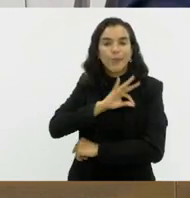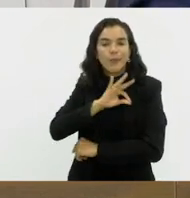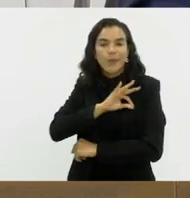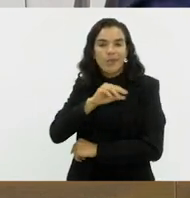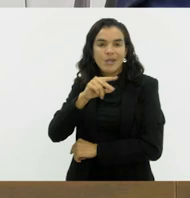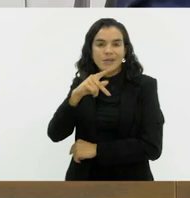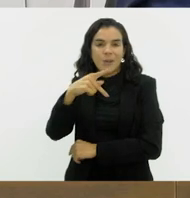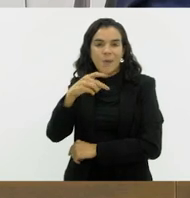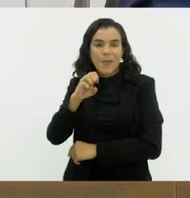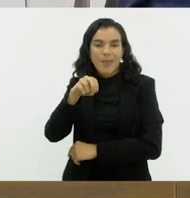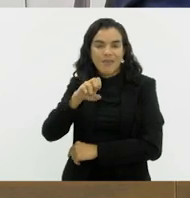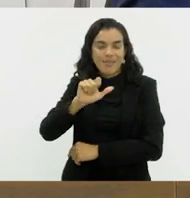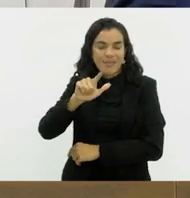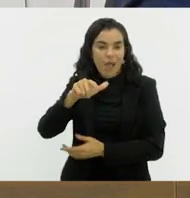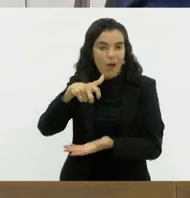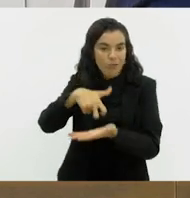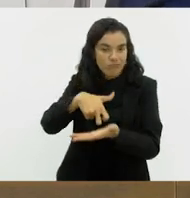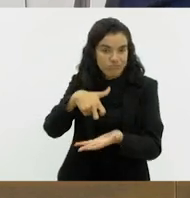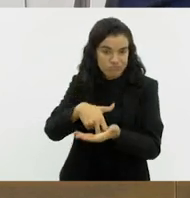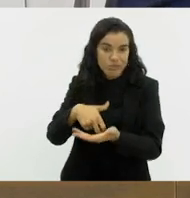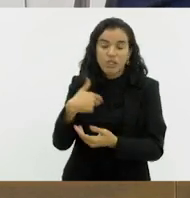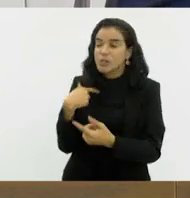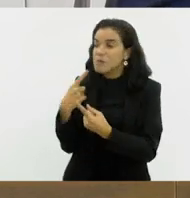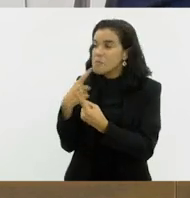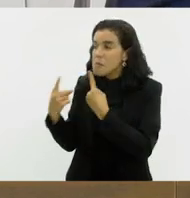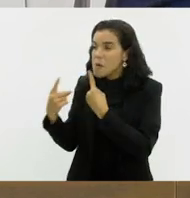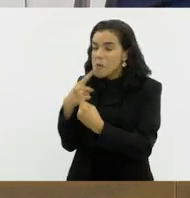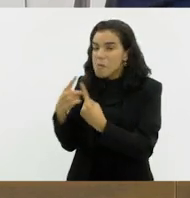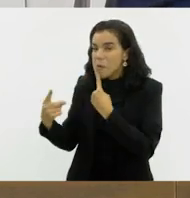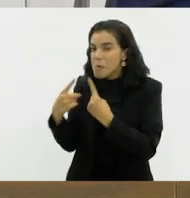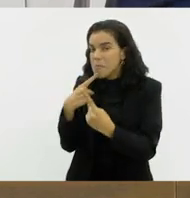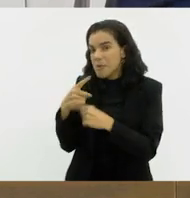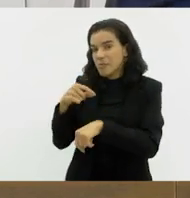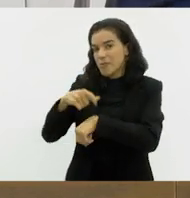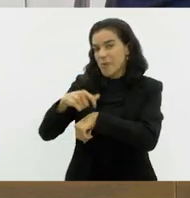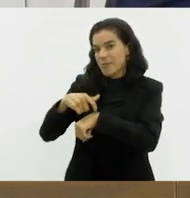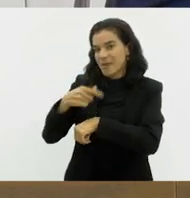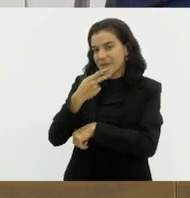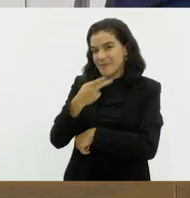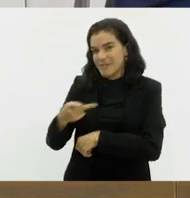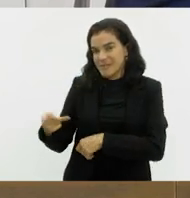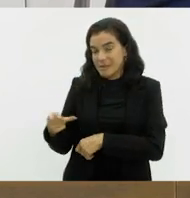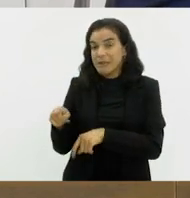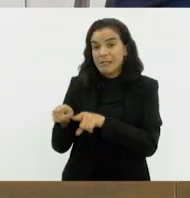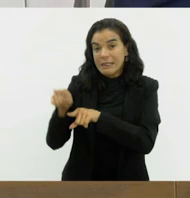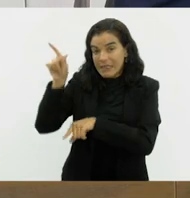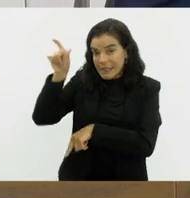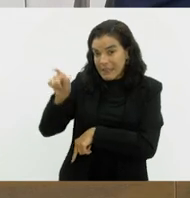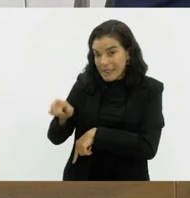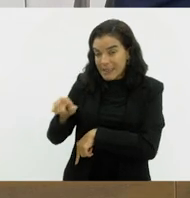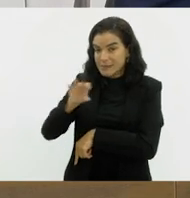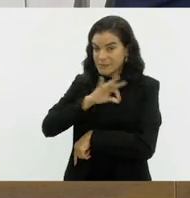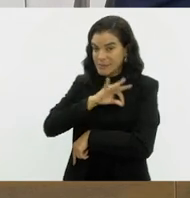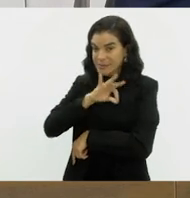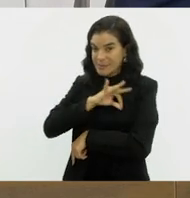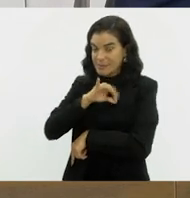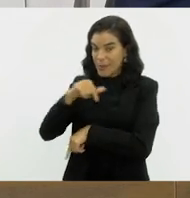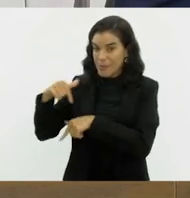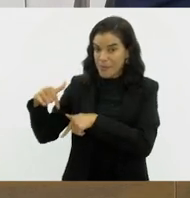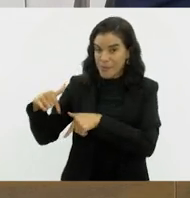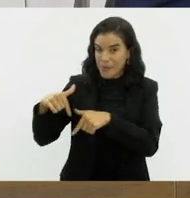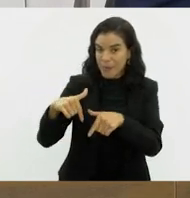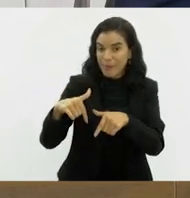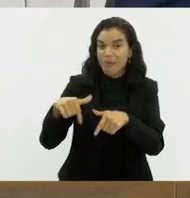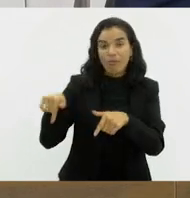nomeado pela SEAP, foi com quem a gente dialogou por ocasião da visita, e é quem vem executando, inclusive, as